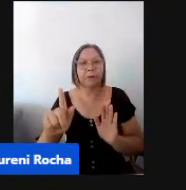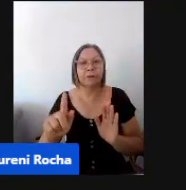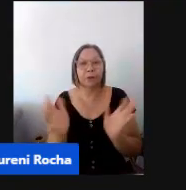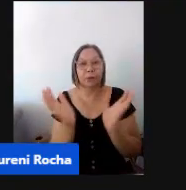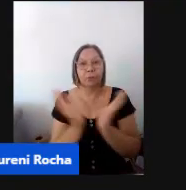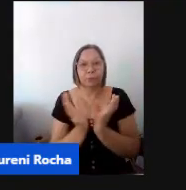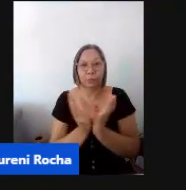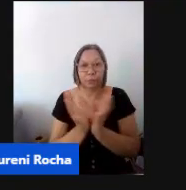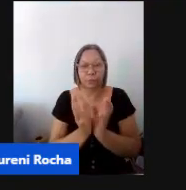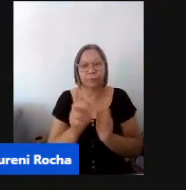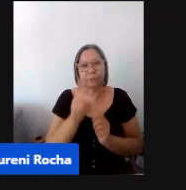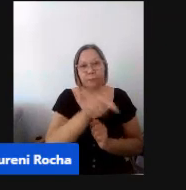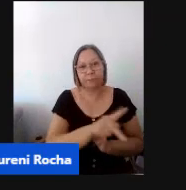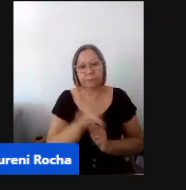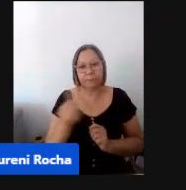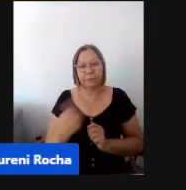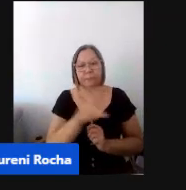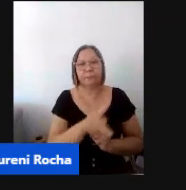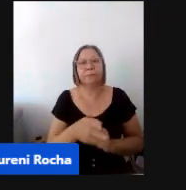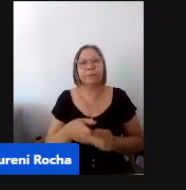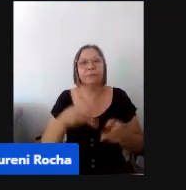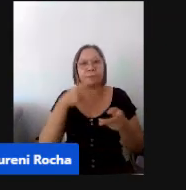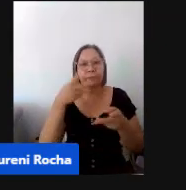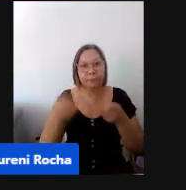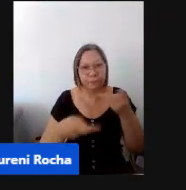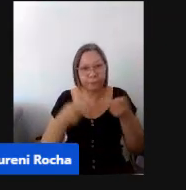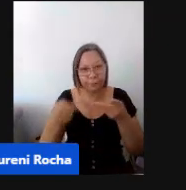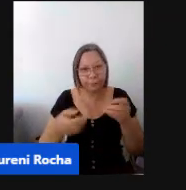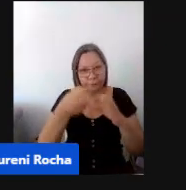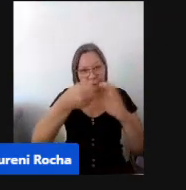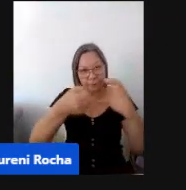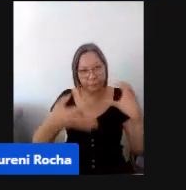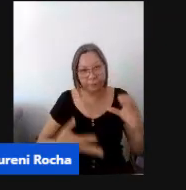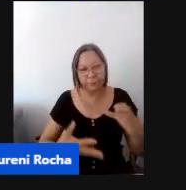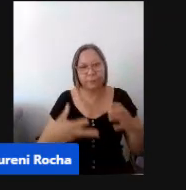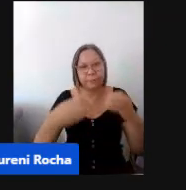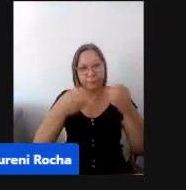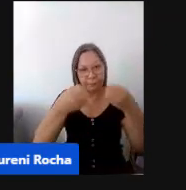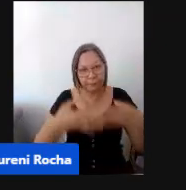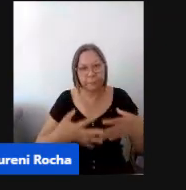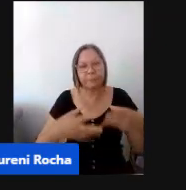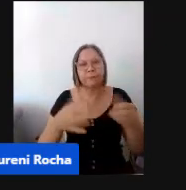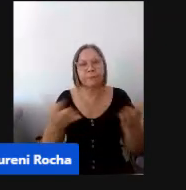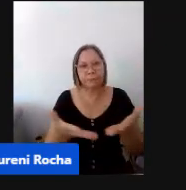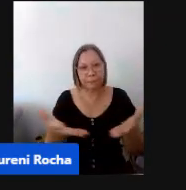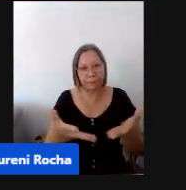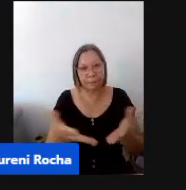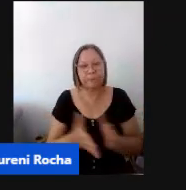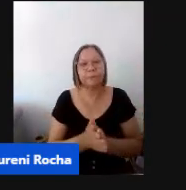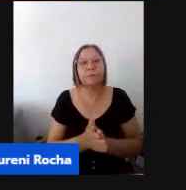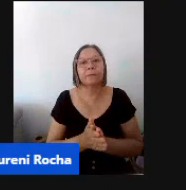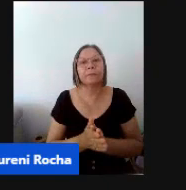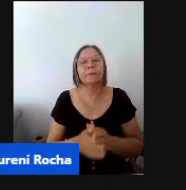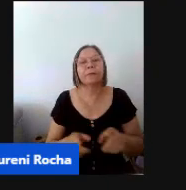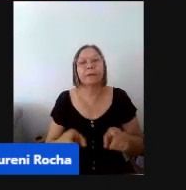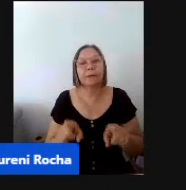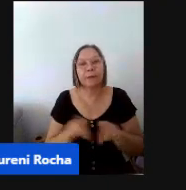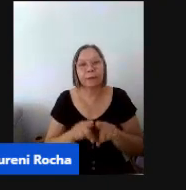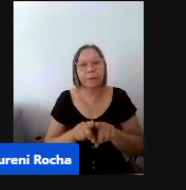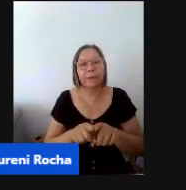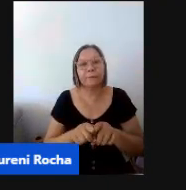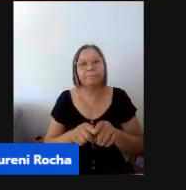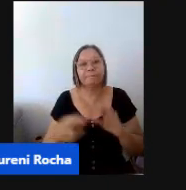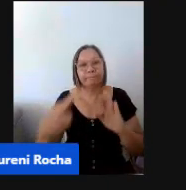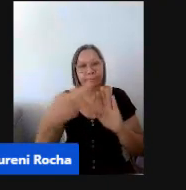falando hoje, nós temos também um decreto municipal que estabelece o uso e o respeito do